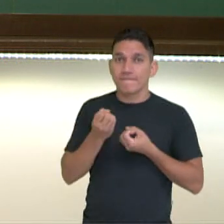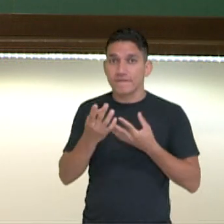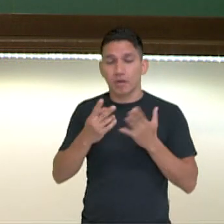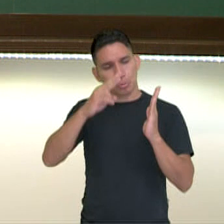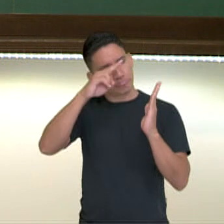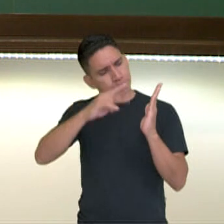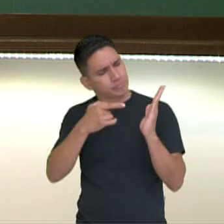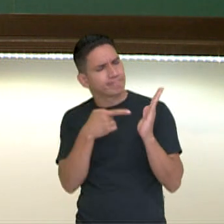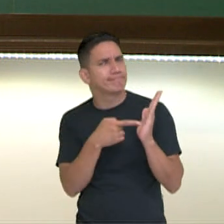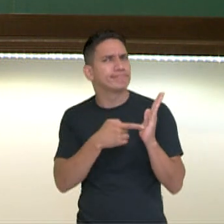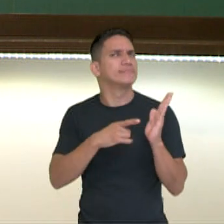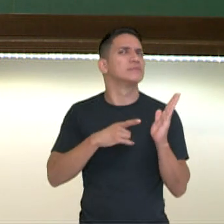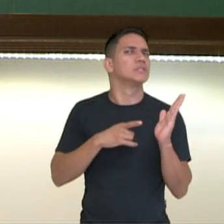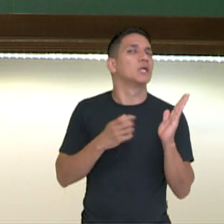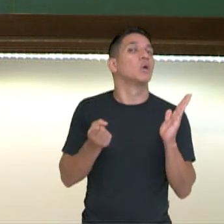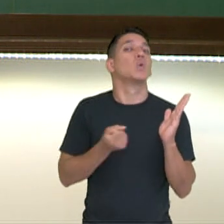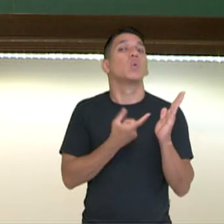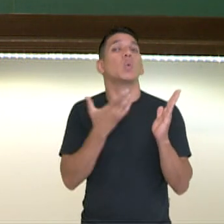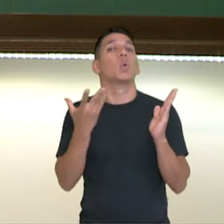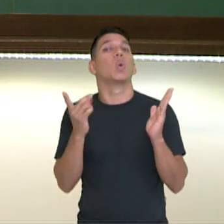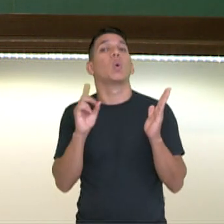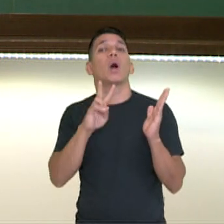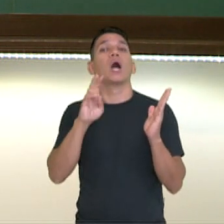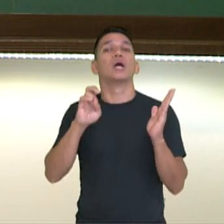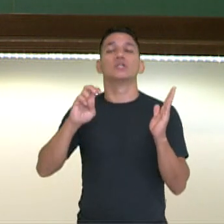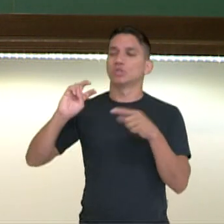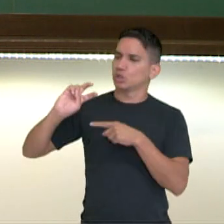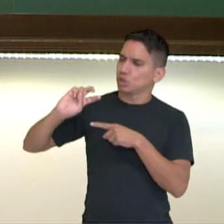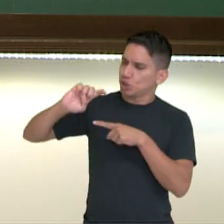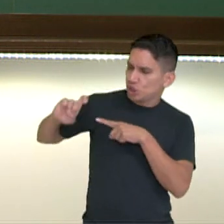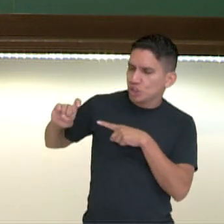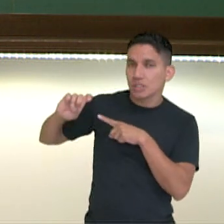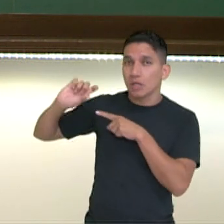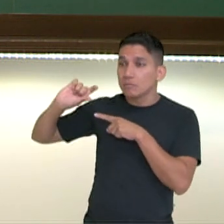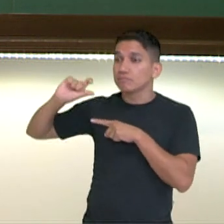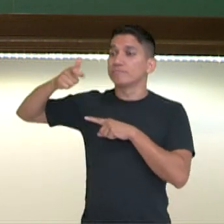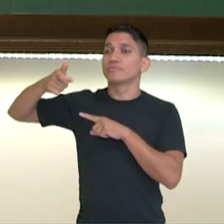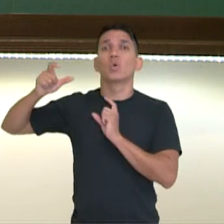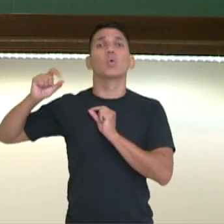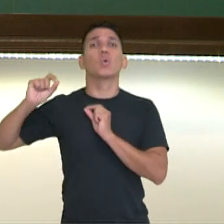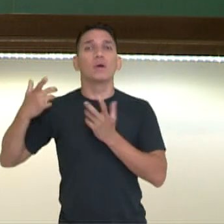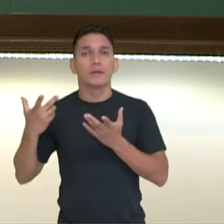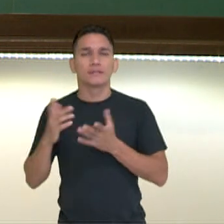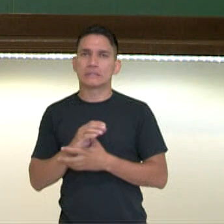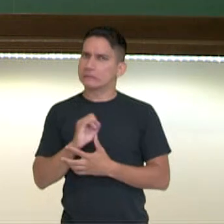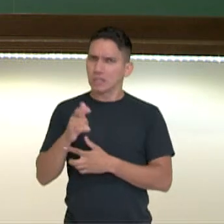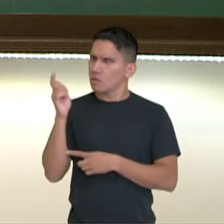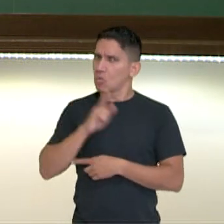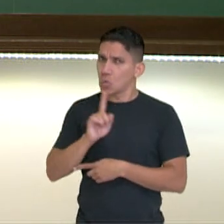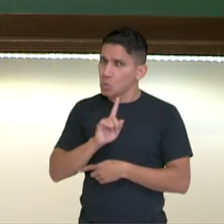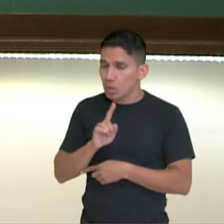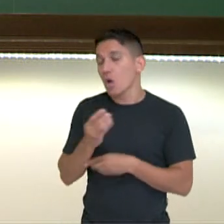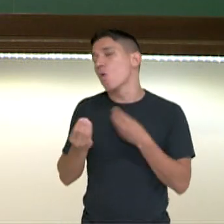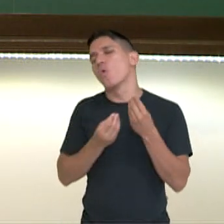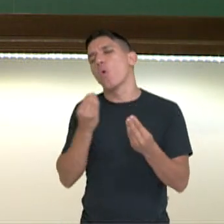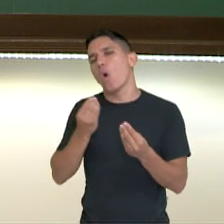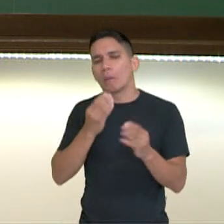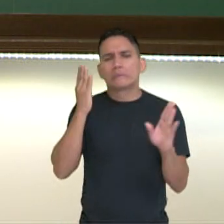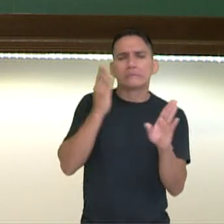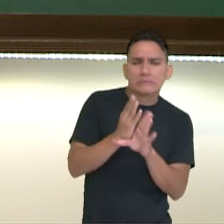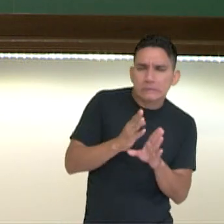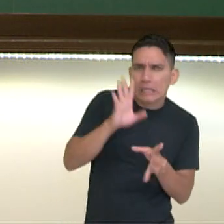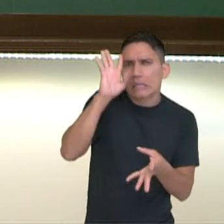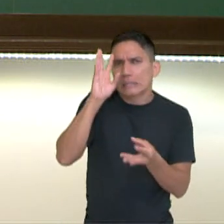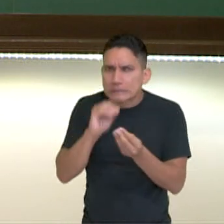para a gente, do expoente X ali? Se não, vamos dar uma olhadinha quem teve dificuldade, vamos tentar sanar